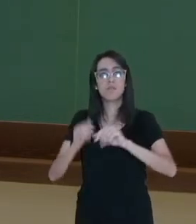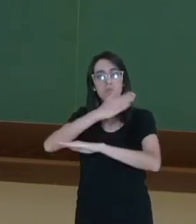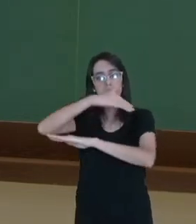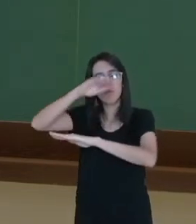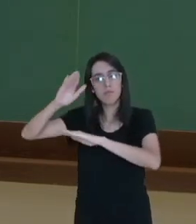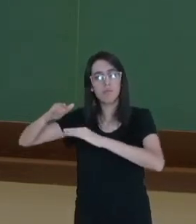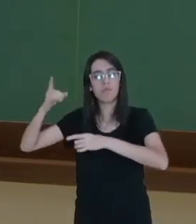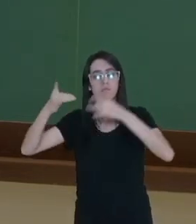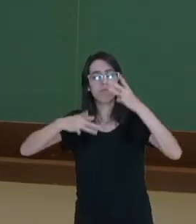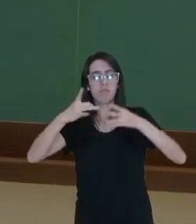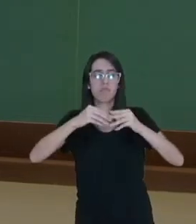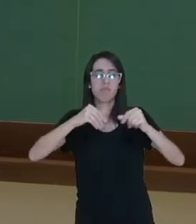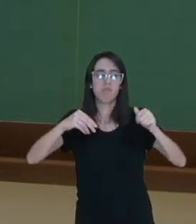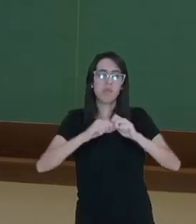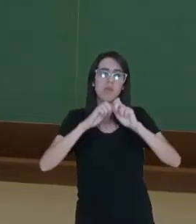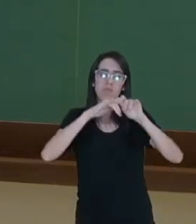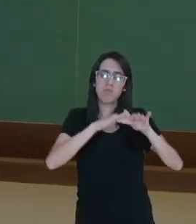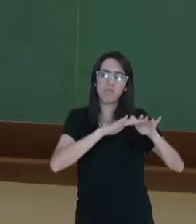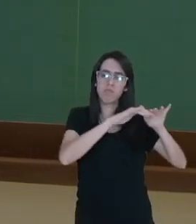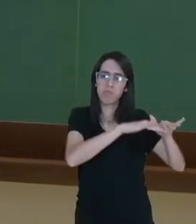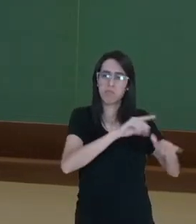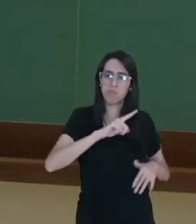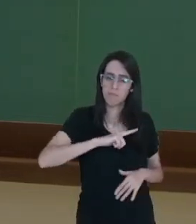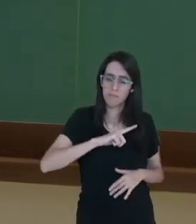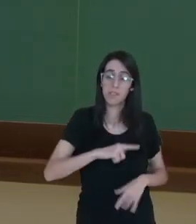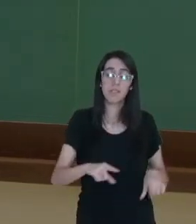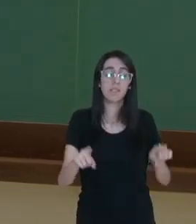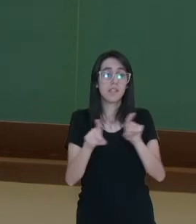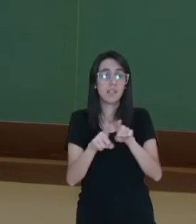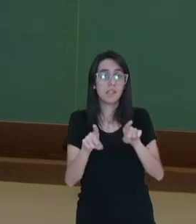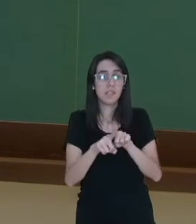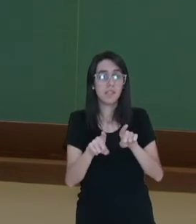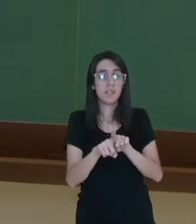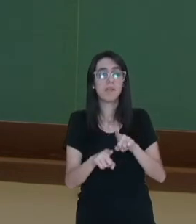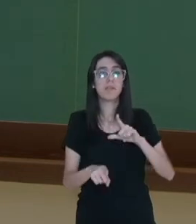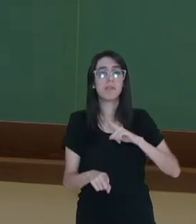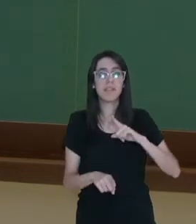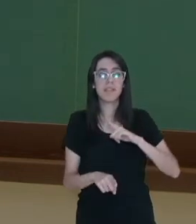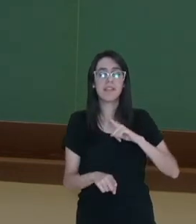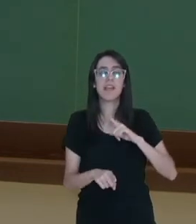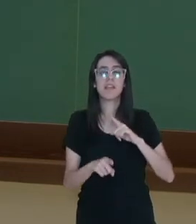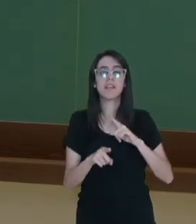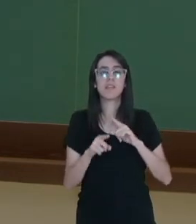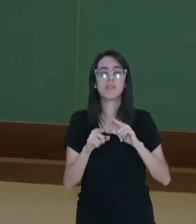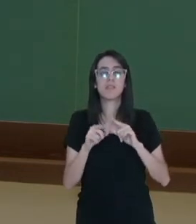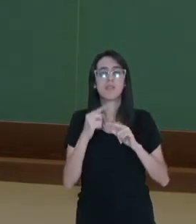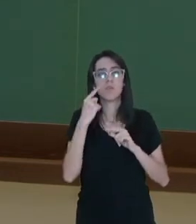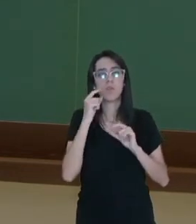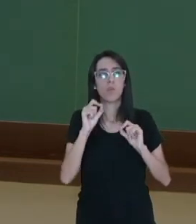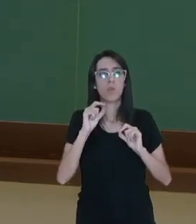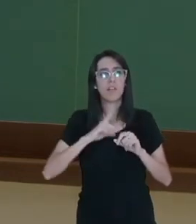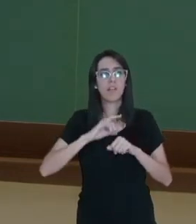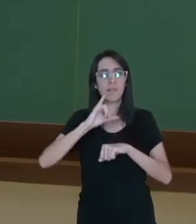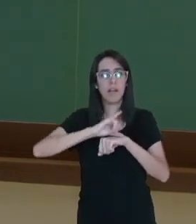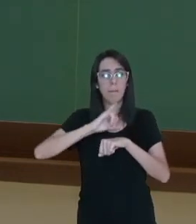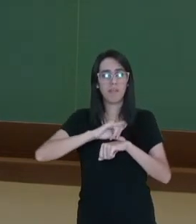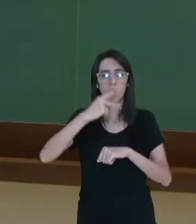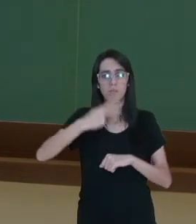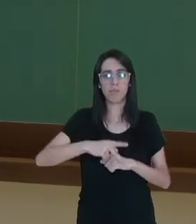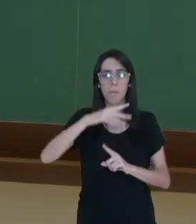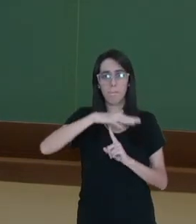dos escudos cristalinos, desse escudo cristalino e também da escarpa devoniana, e é onde nós temos a capital do nosso